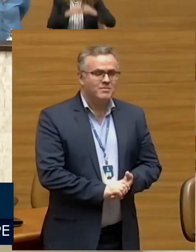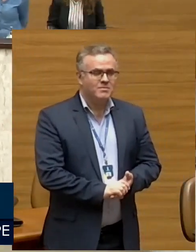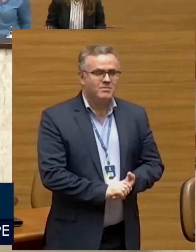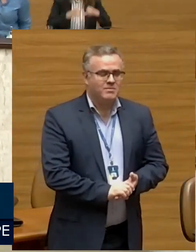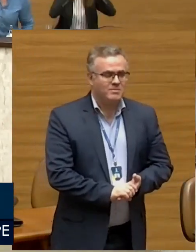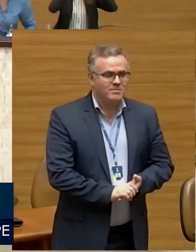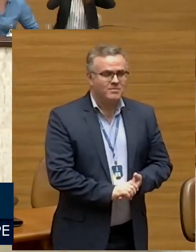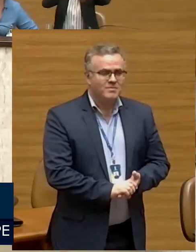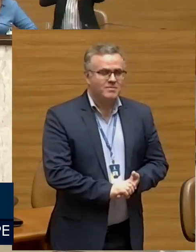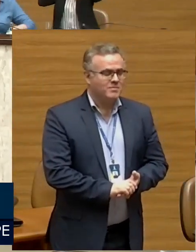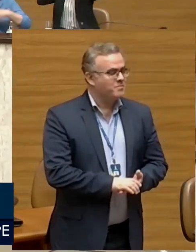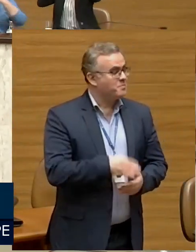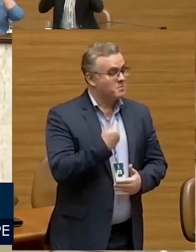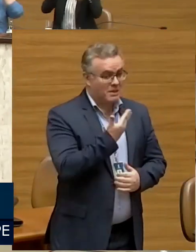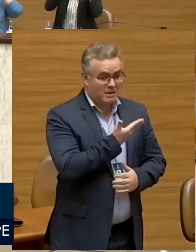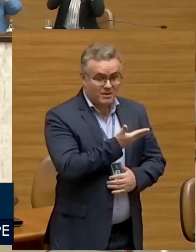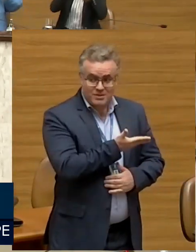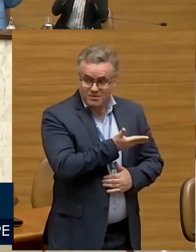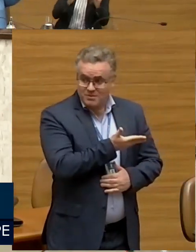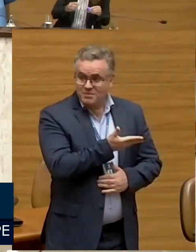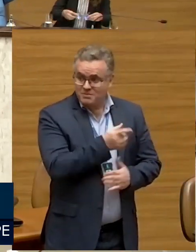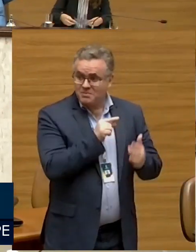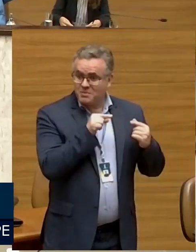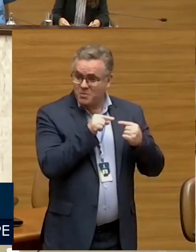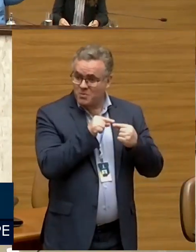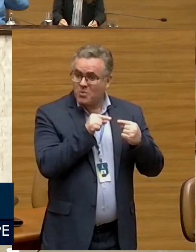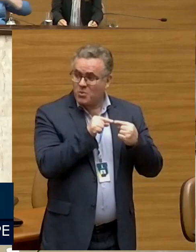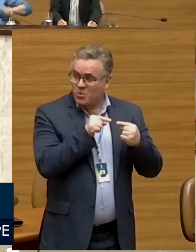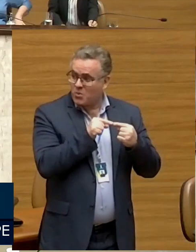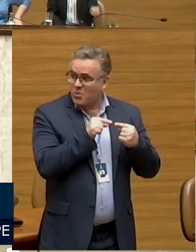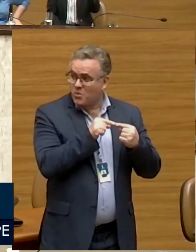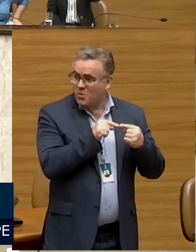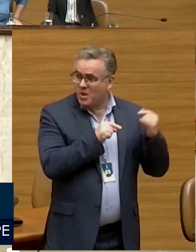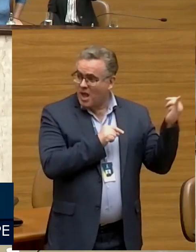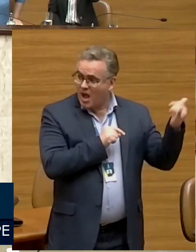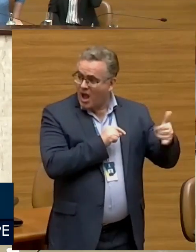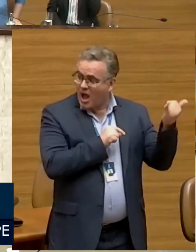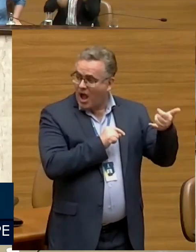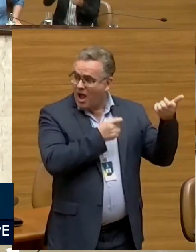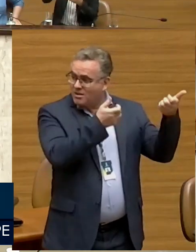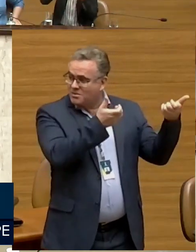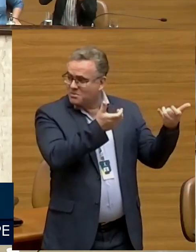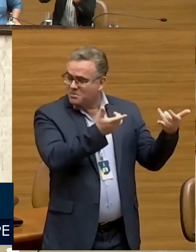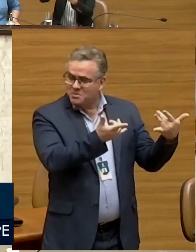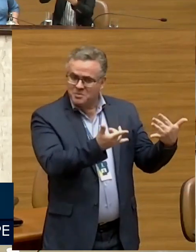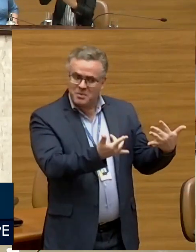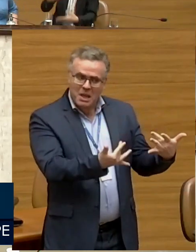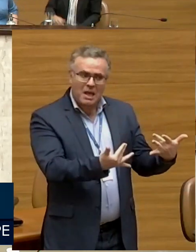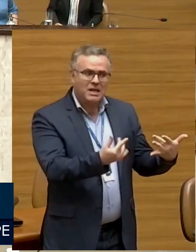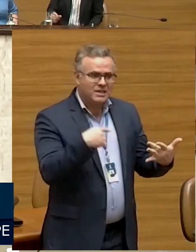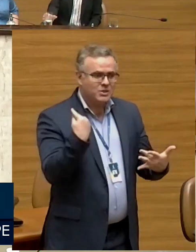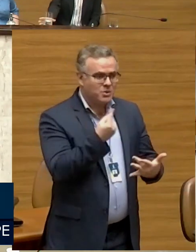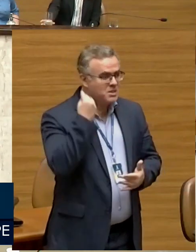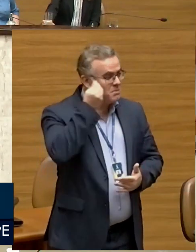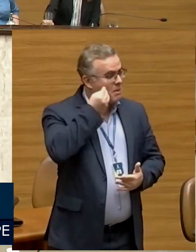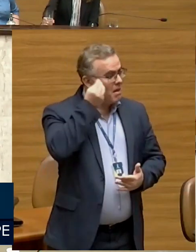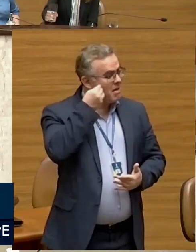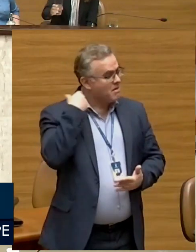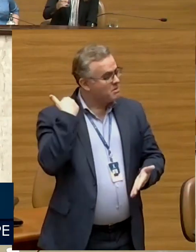É sobre isso, né? É sobre relatar, né, as nossas experiências,